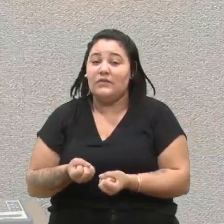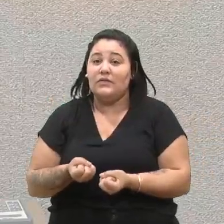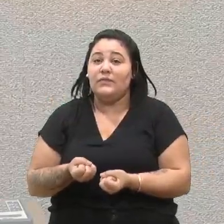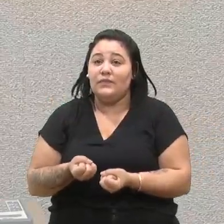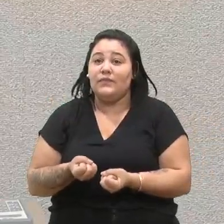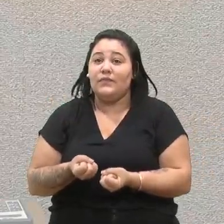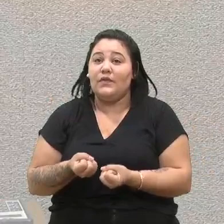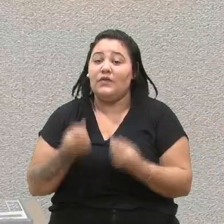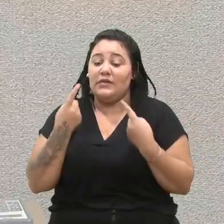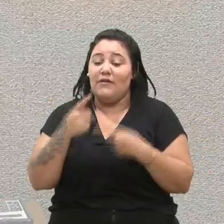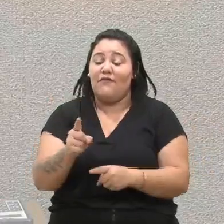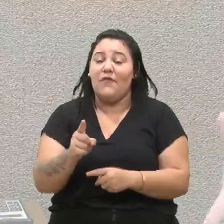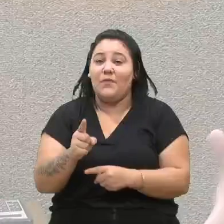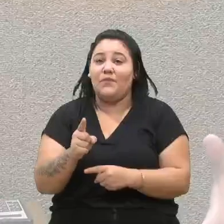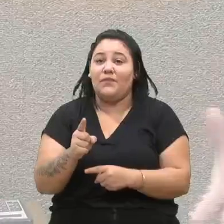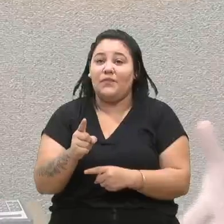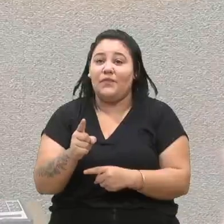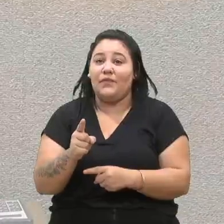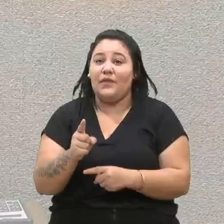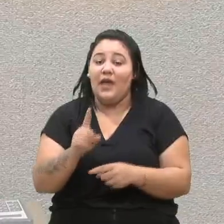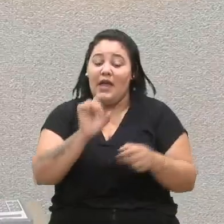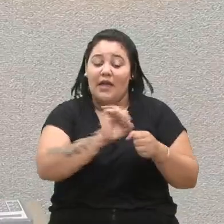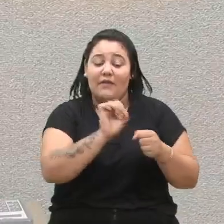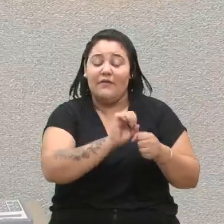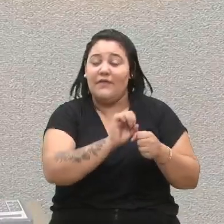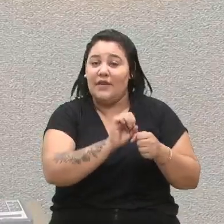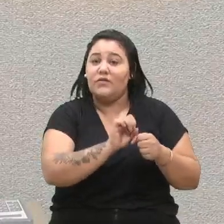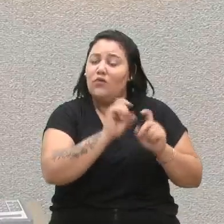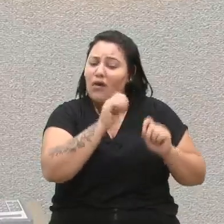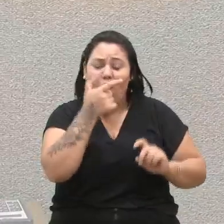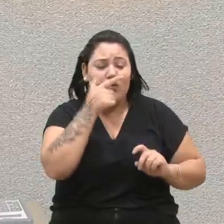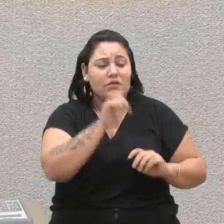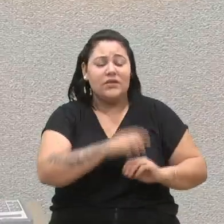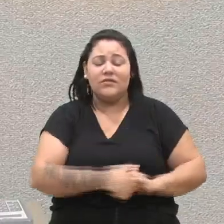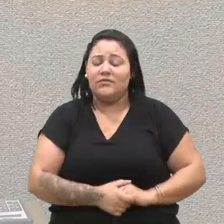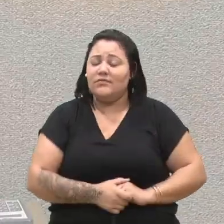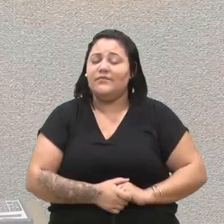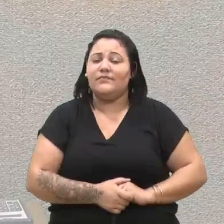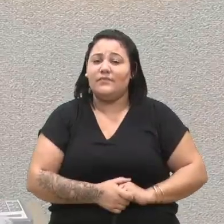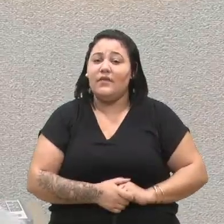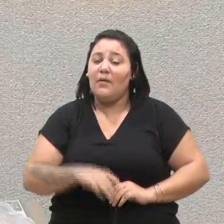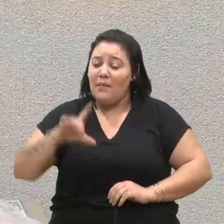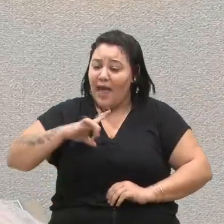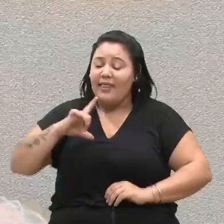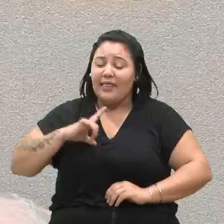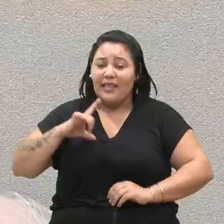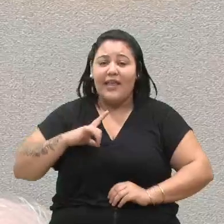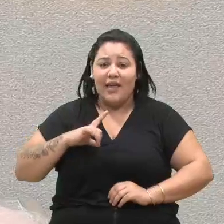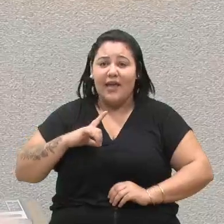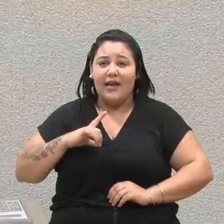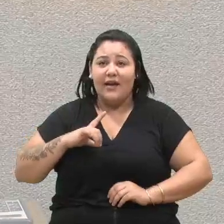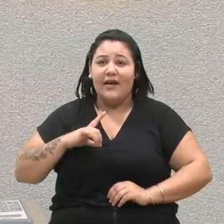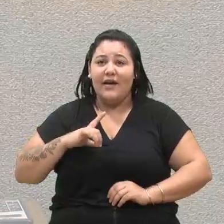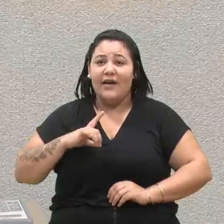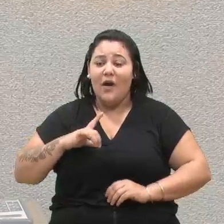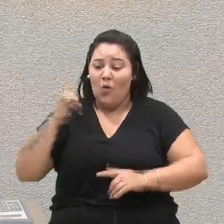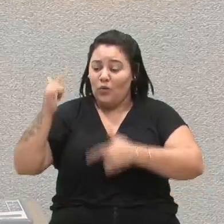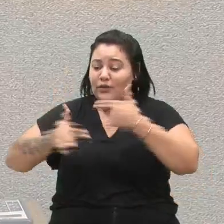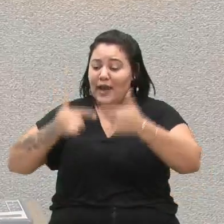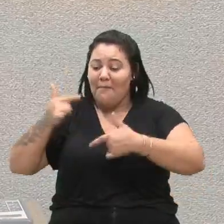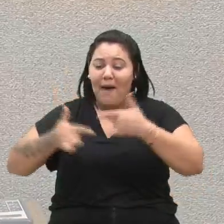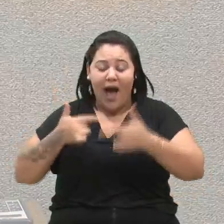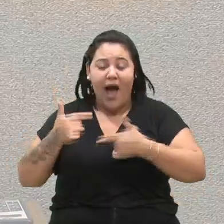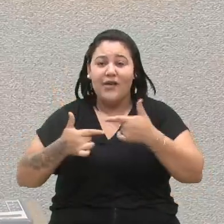é passageiro, e fez o que pôde nessas autarquias para que elas, né, tivessem um trabalho de